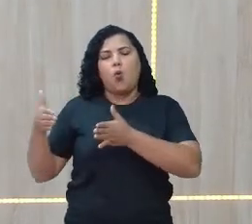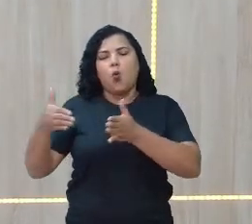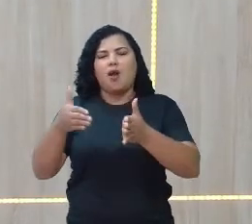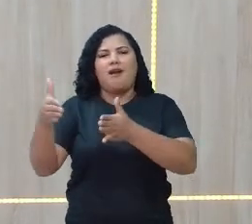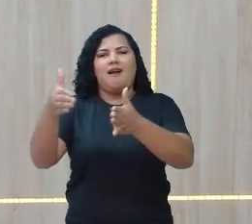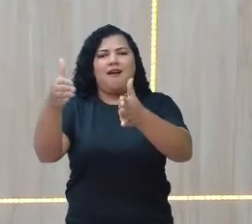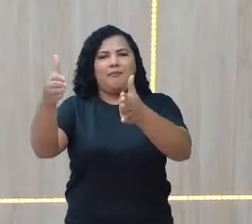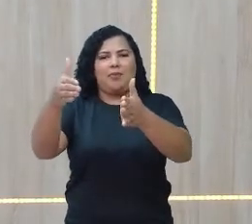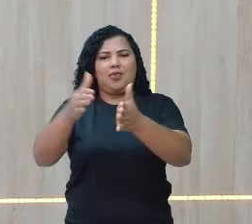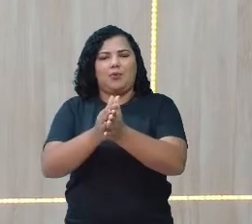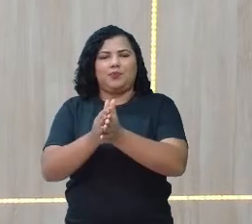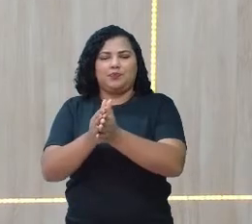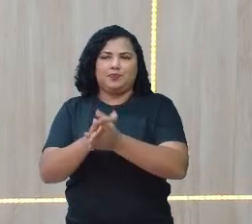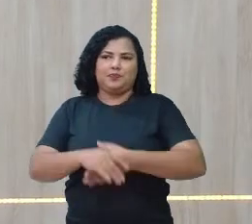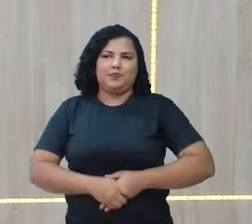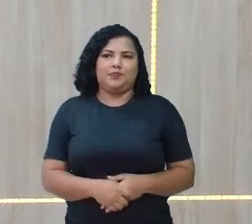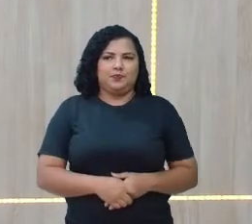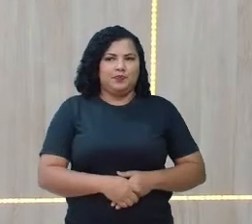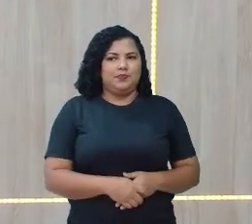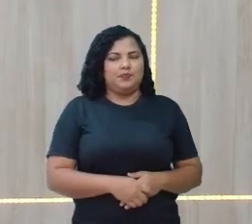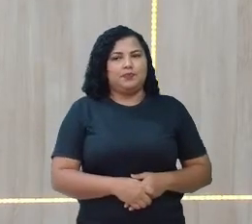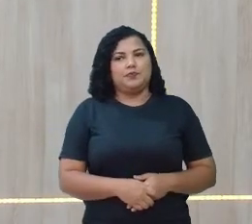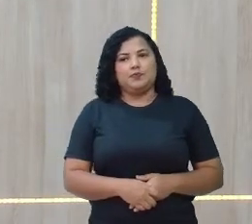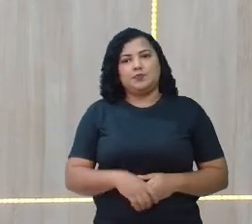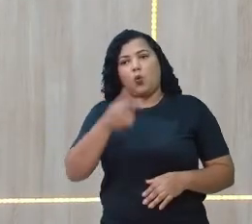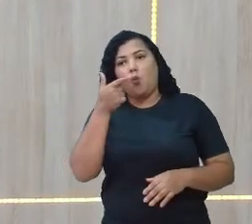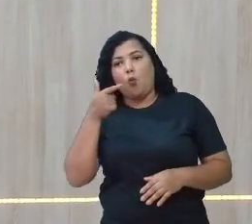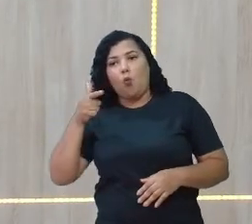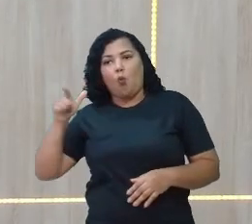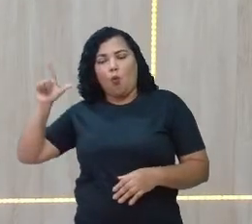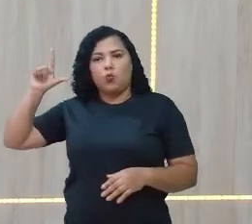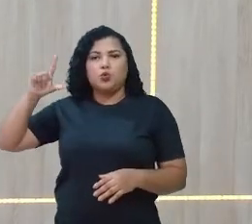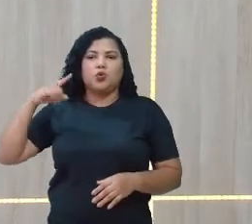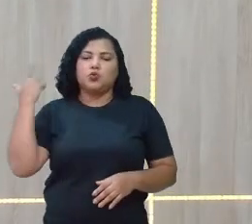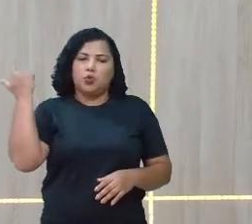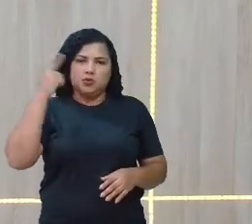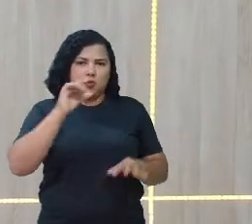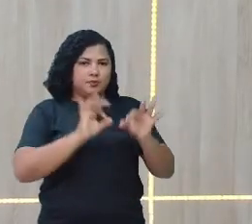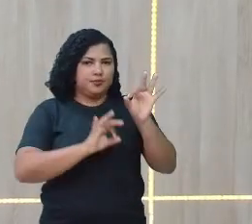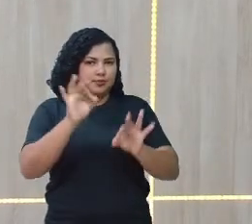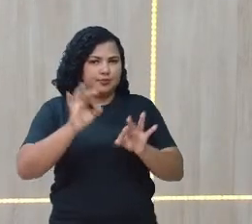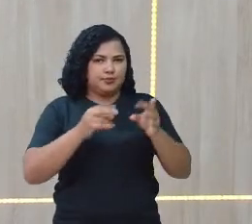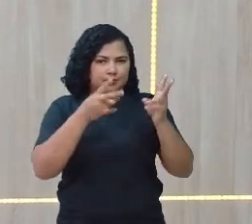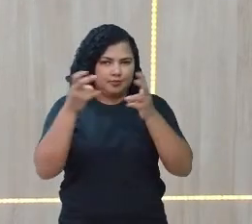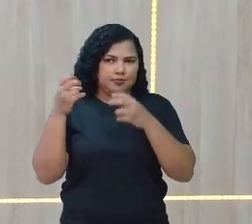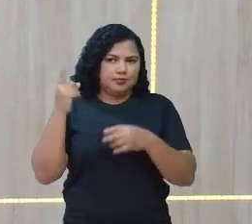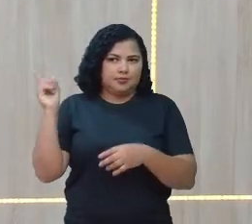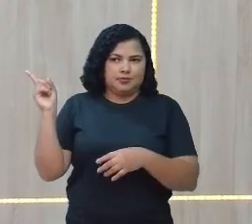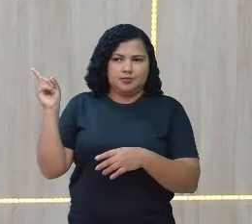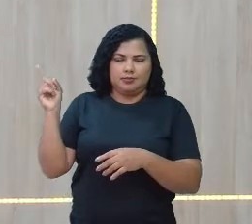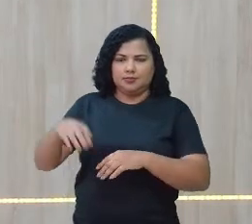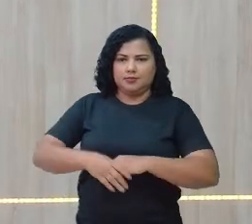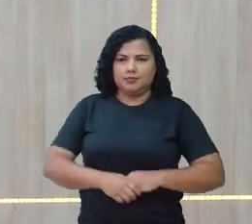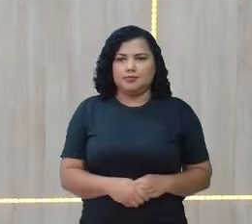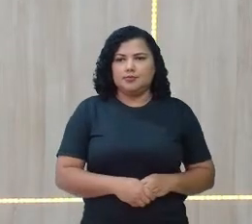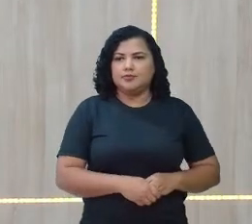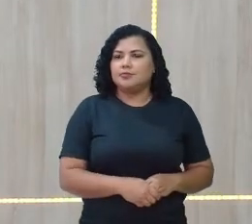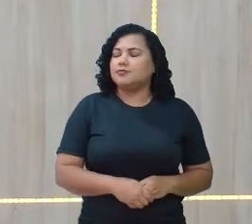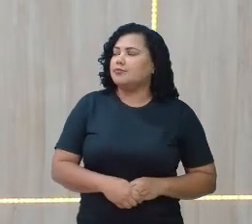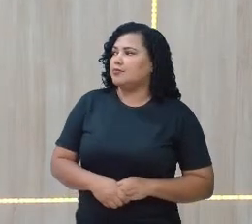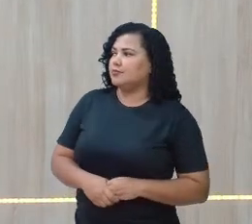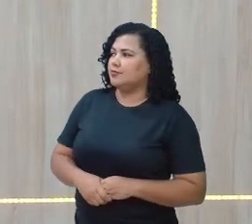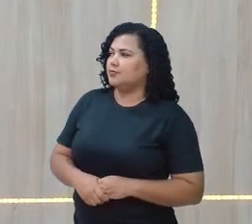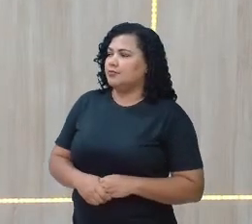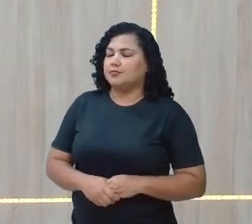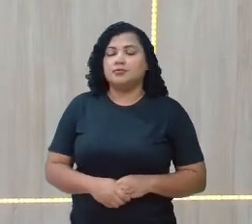era atendido, né, a população no Recife. Um outro trajeto que a gente conseguiu também identificar foi justamente esse, né? Ele faz o mesmo caminho